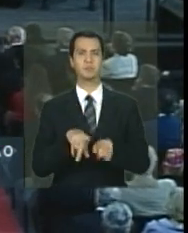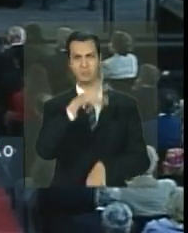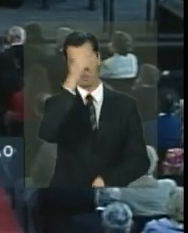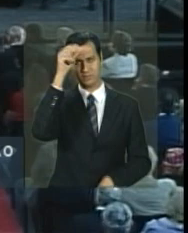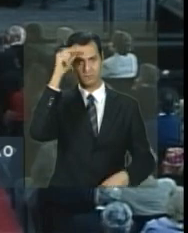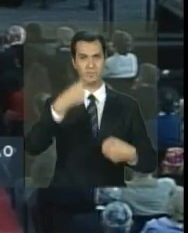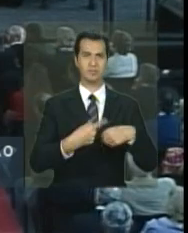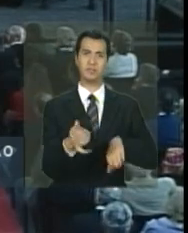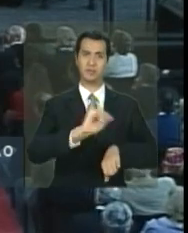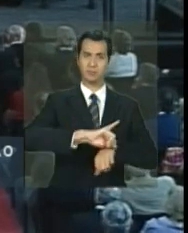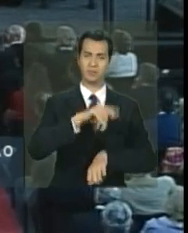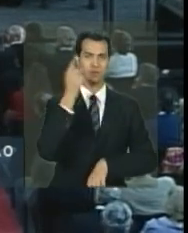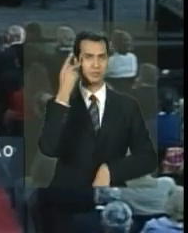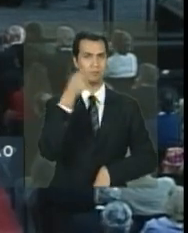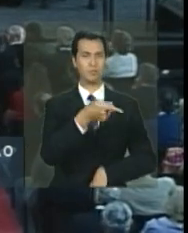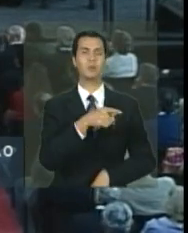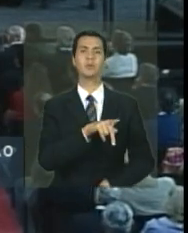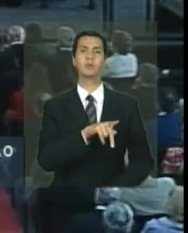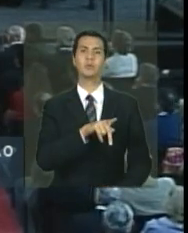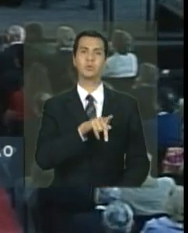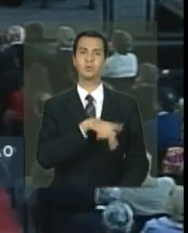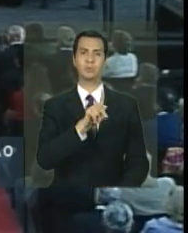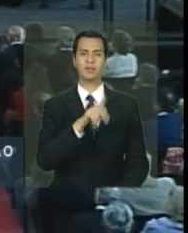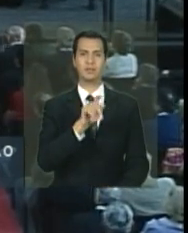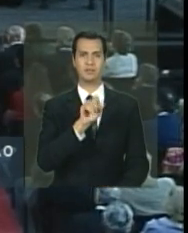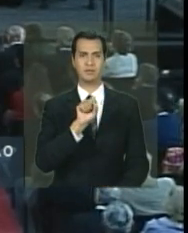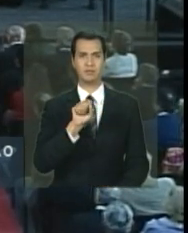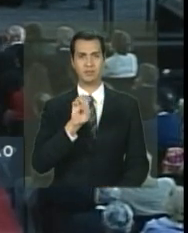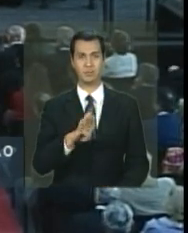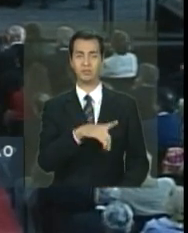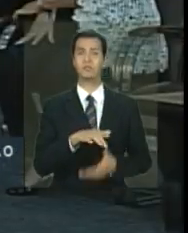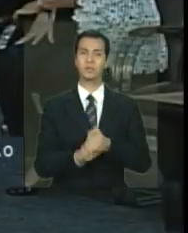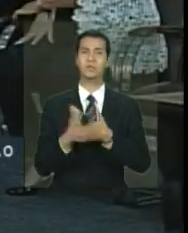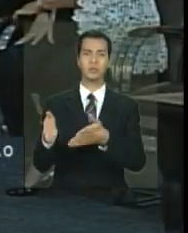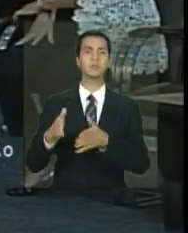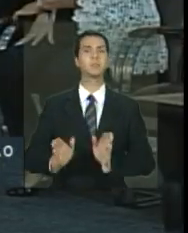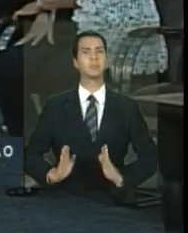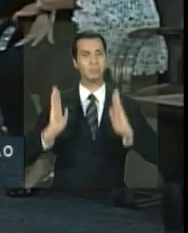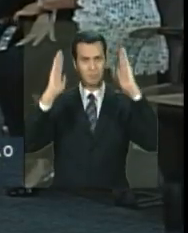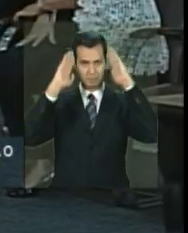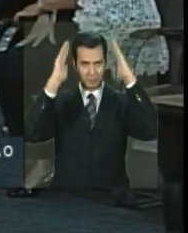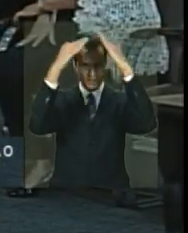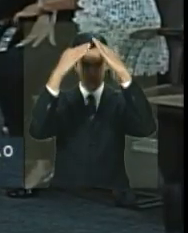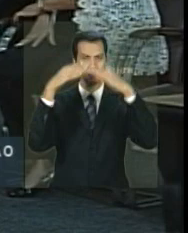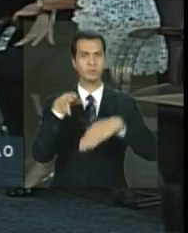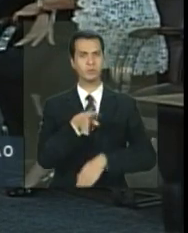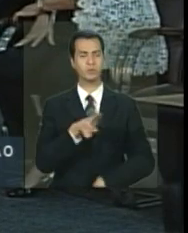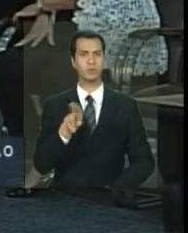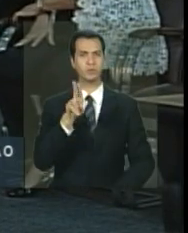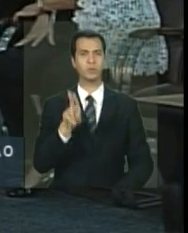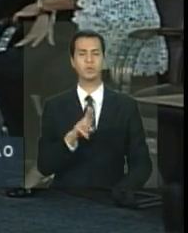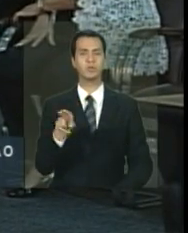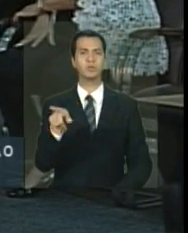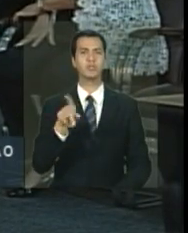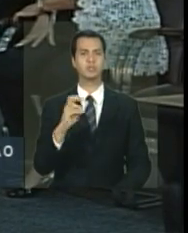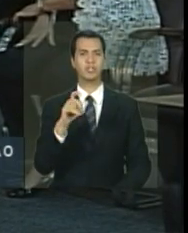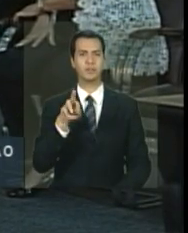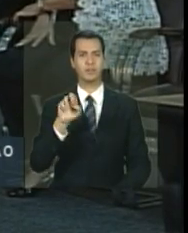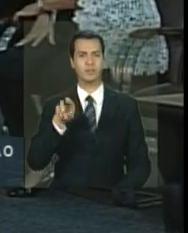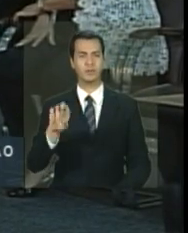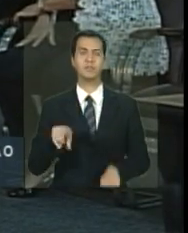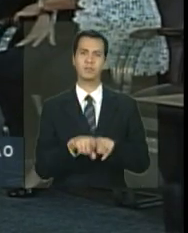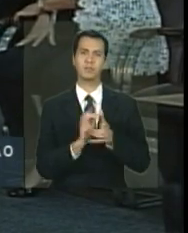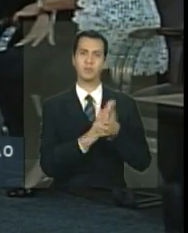Kassab, Dom Odilo Scherer, ministro Gilberto Carvalho, vice-governador Guilherme Afif